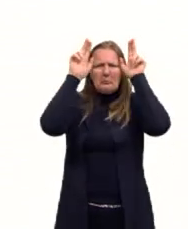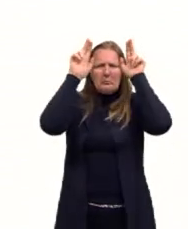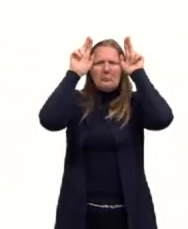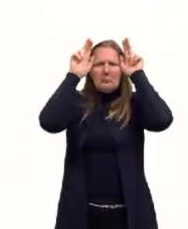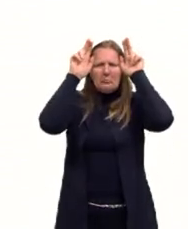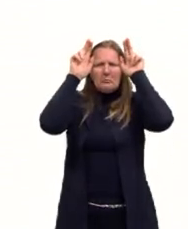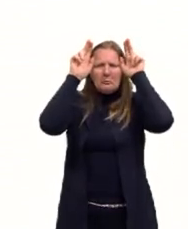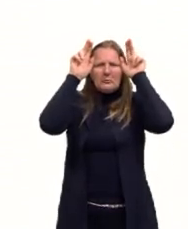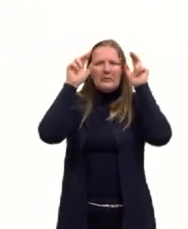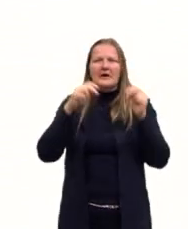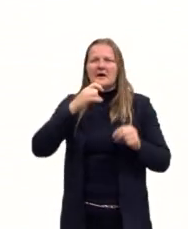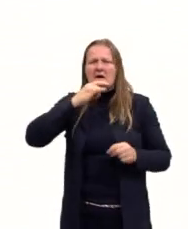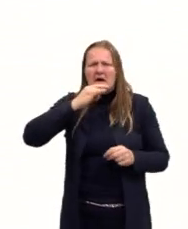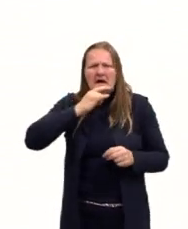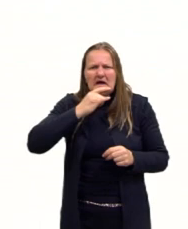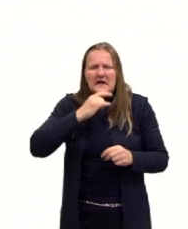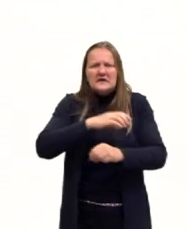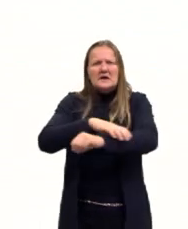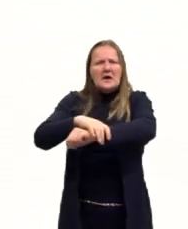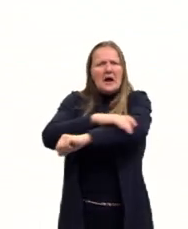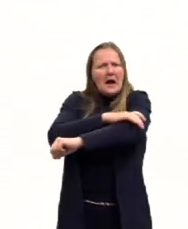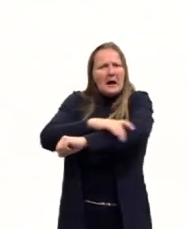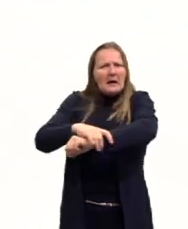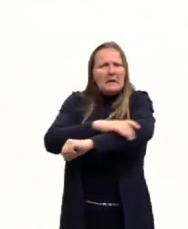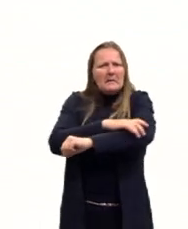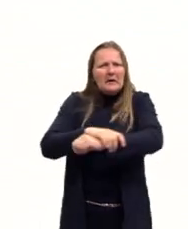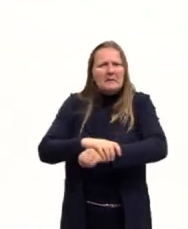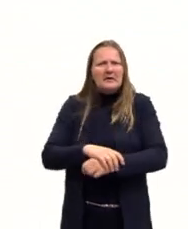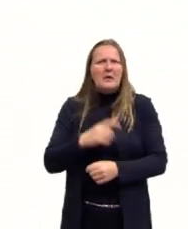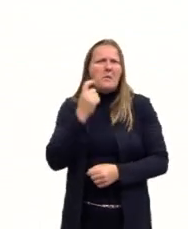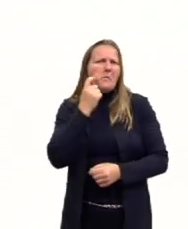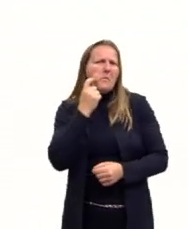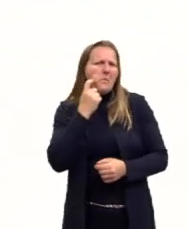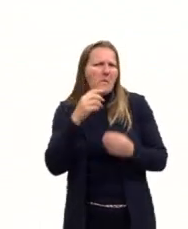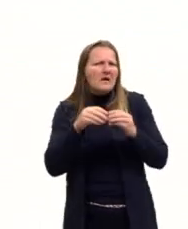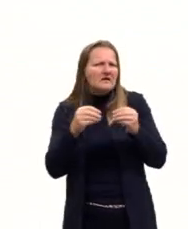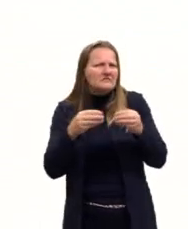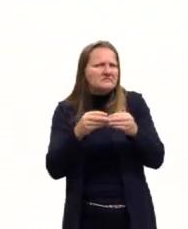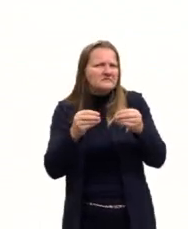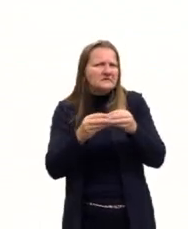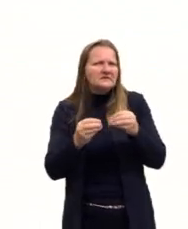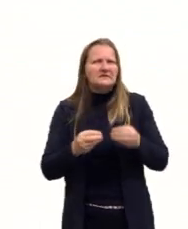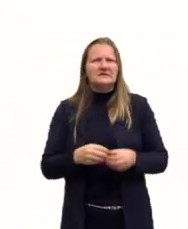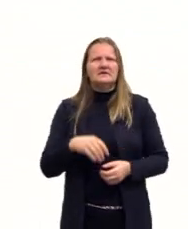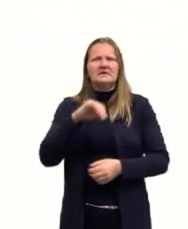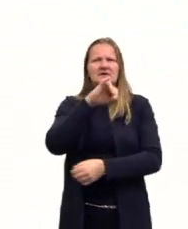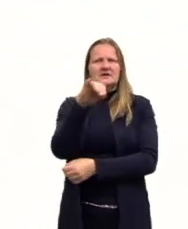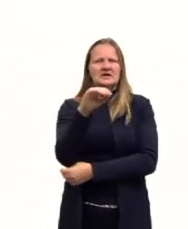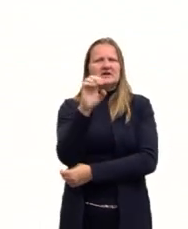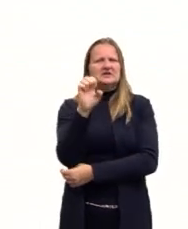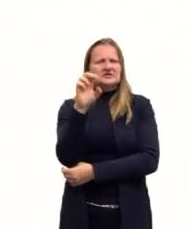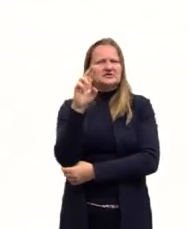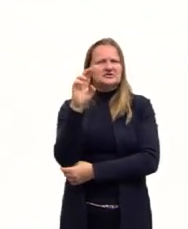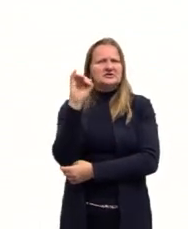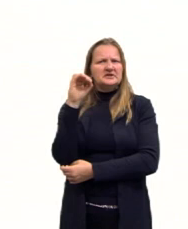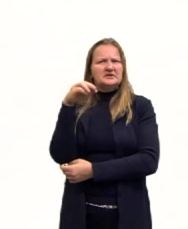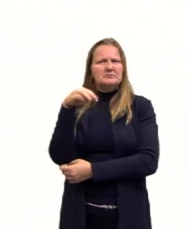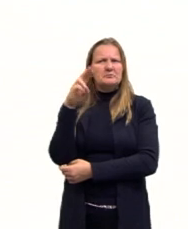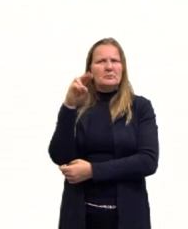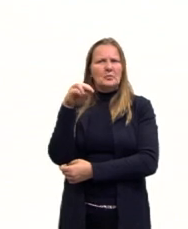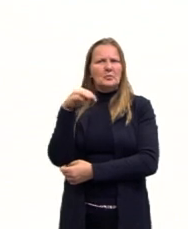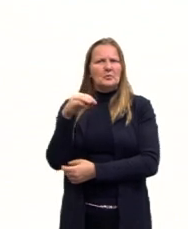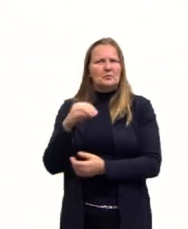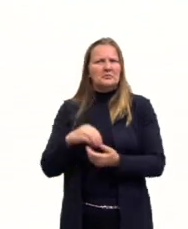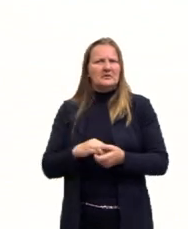cachaça abóbora ou bala de goma sempre recorda né